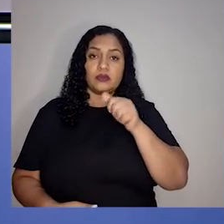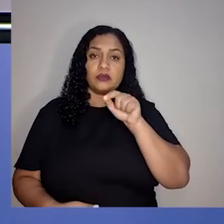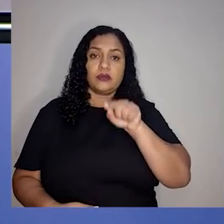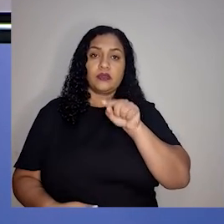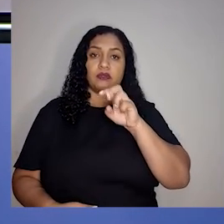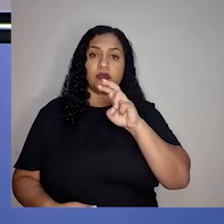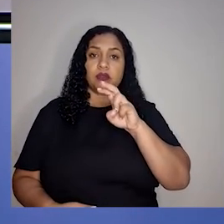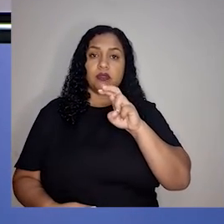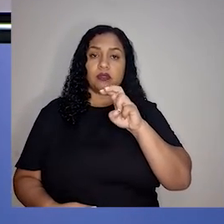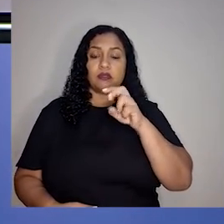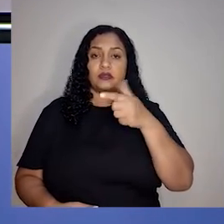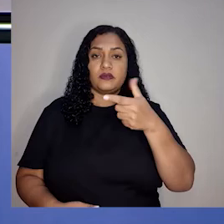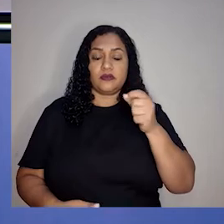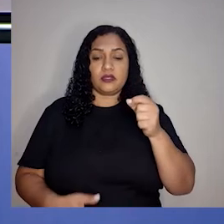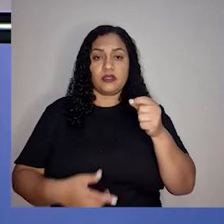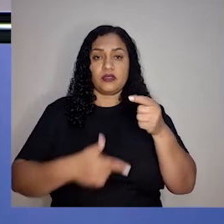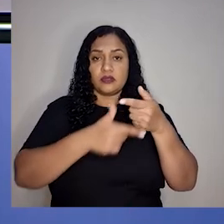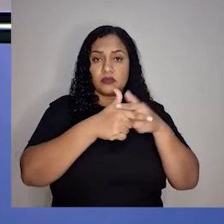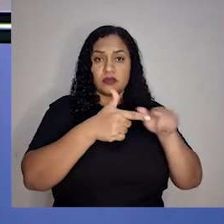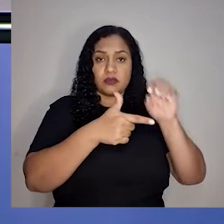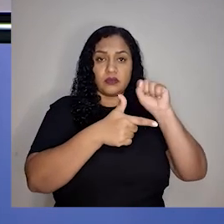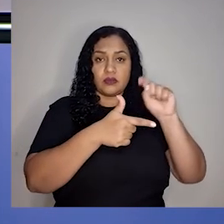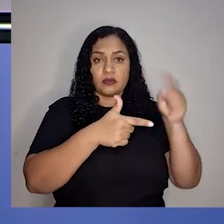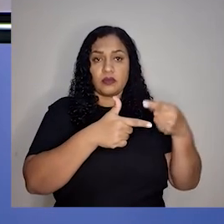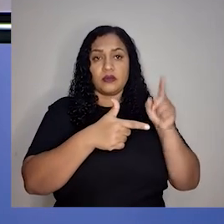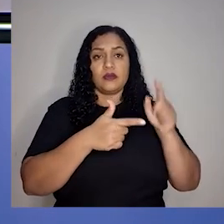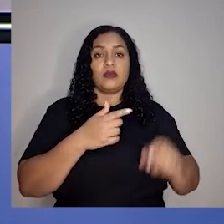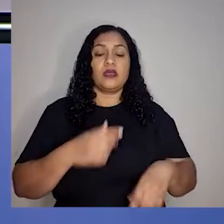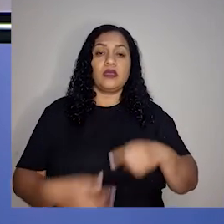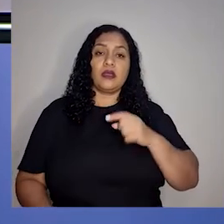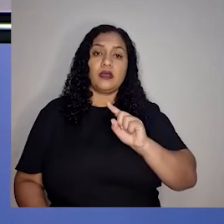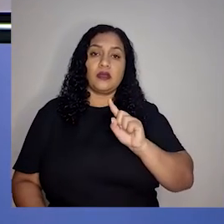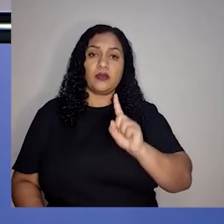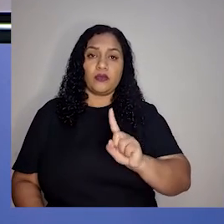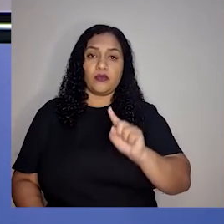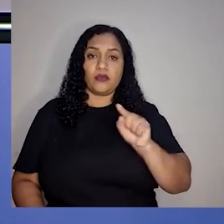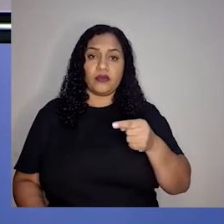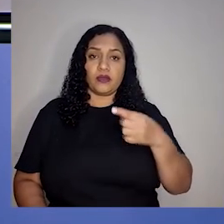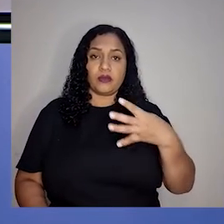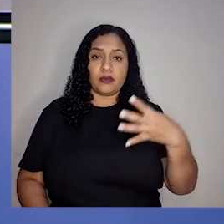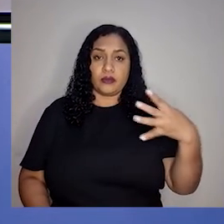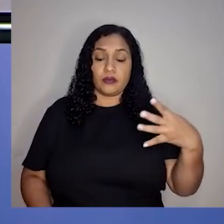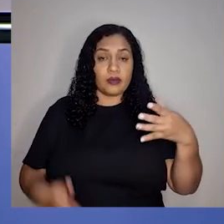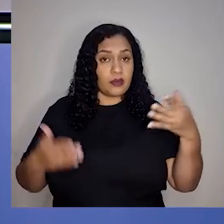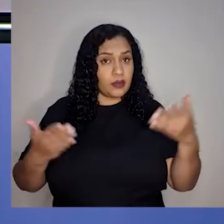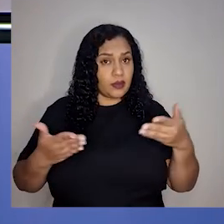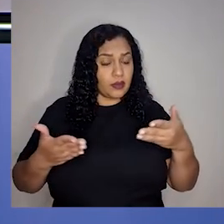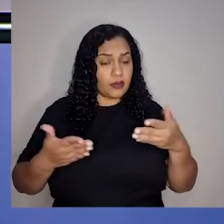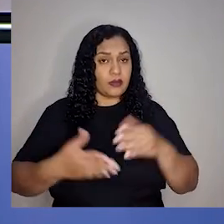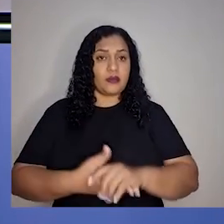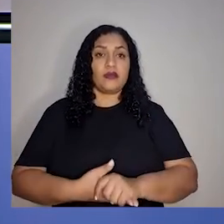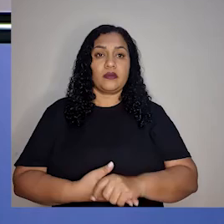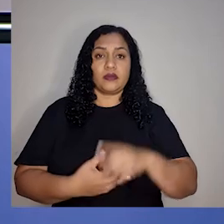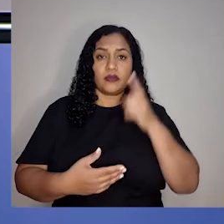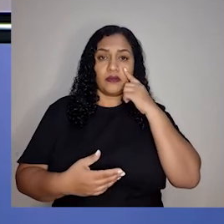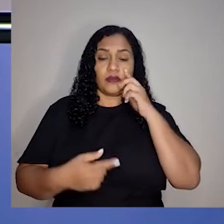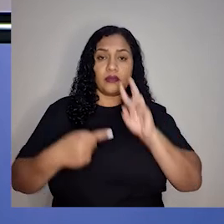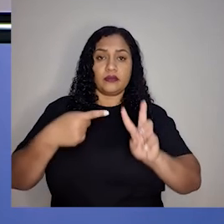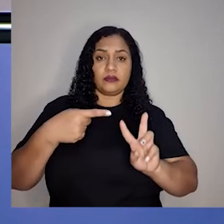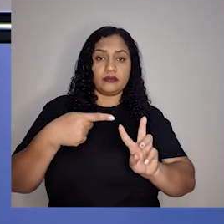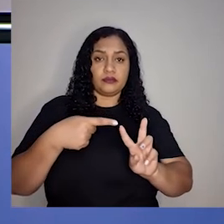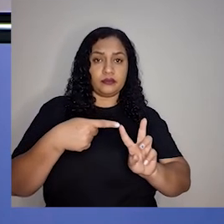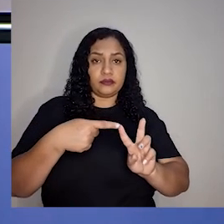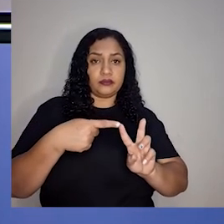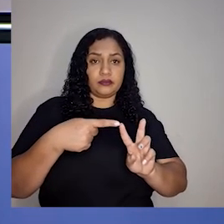11.520 / 8000 dá 1,44 agora nós vamos extrair a